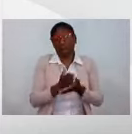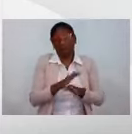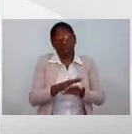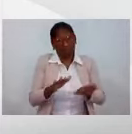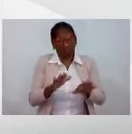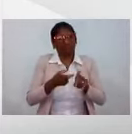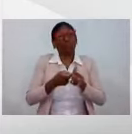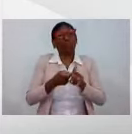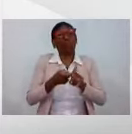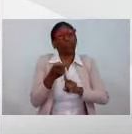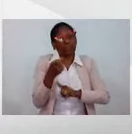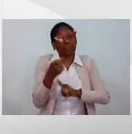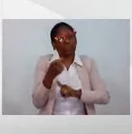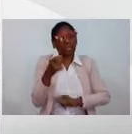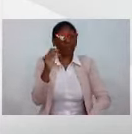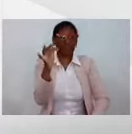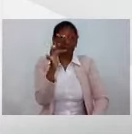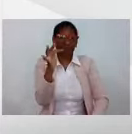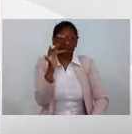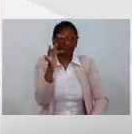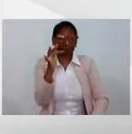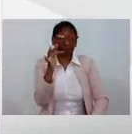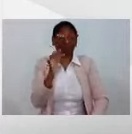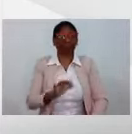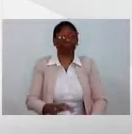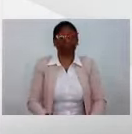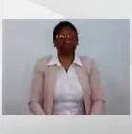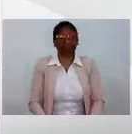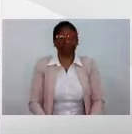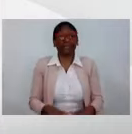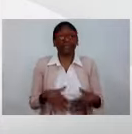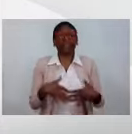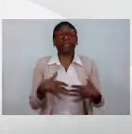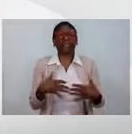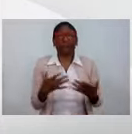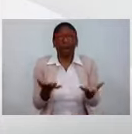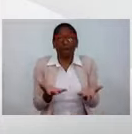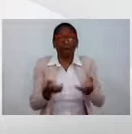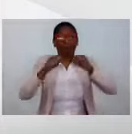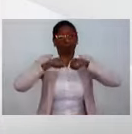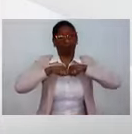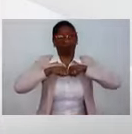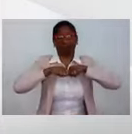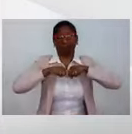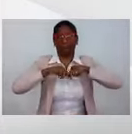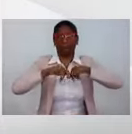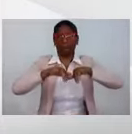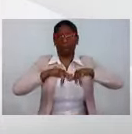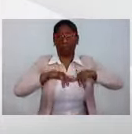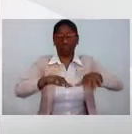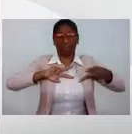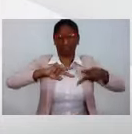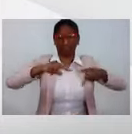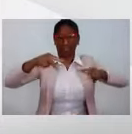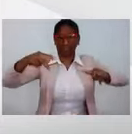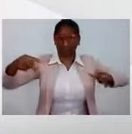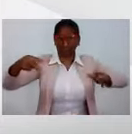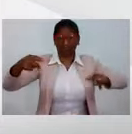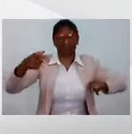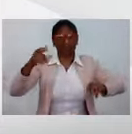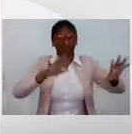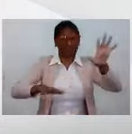no mês de fevereiro. Então, além do contágio alto dessa variante, nós estamos trabalhando